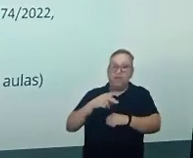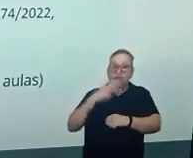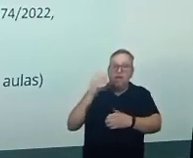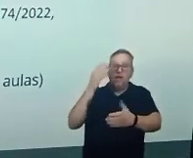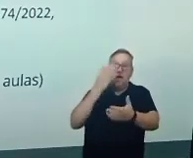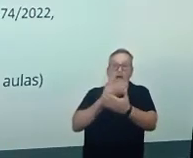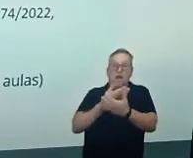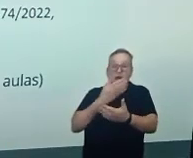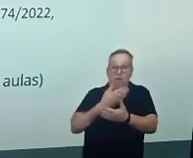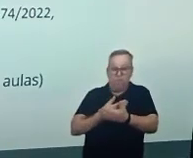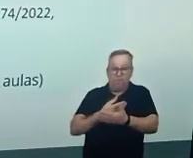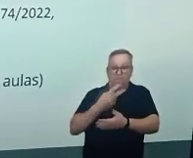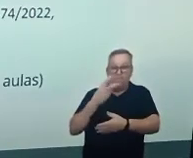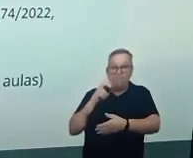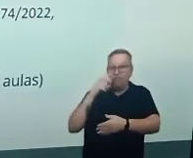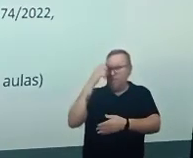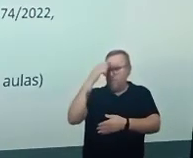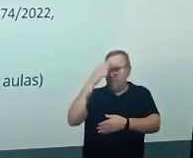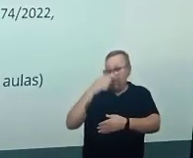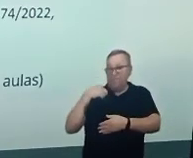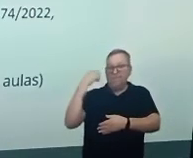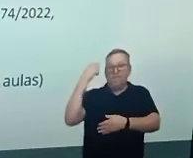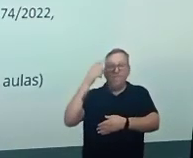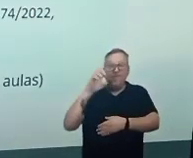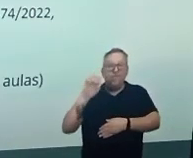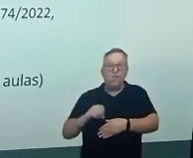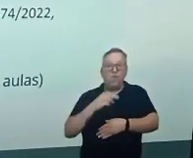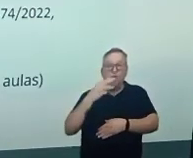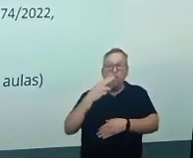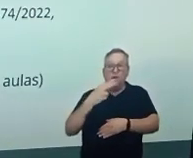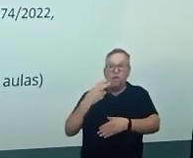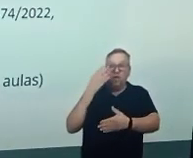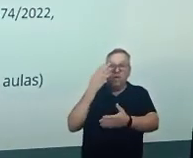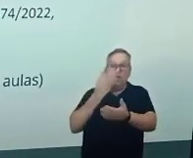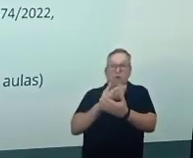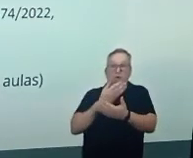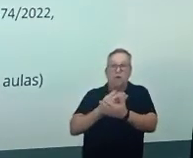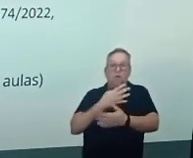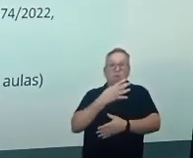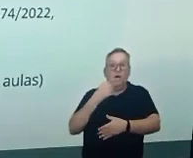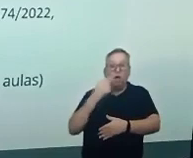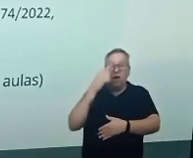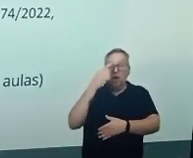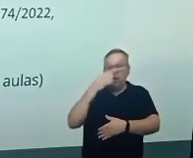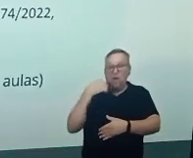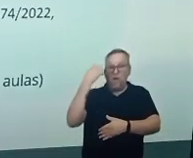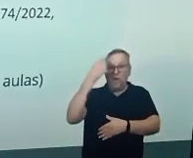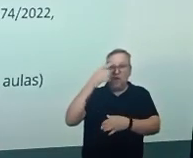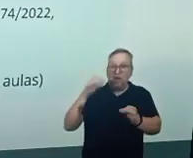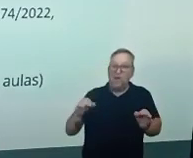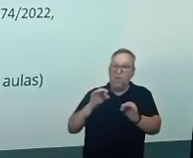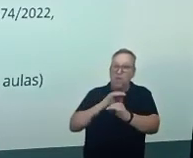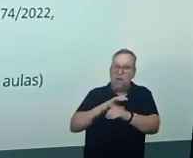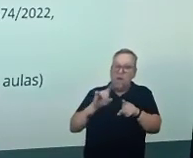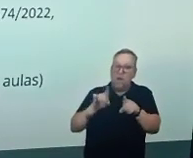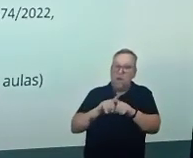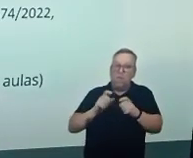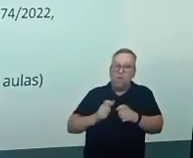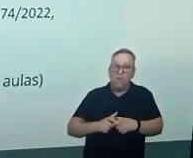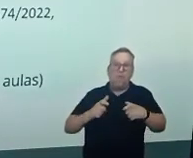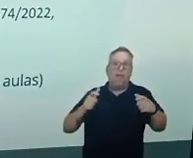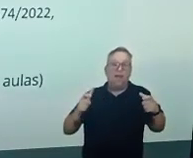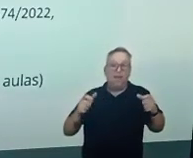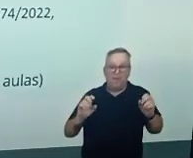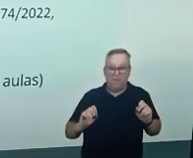aulas, 25 horas, ou então 32 aulas, 40 horas, a completa e ampliada, tá